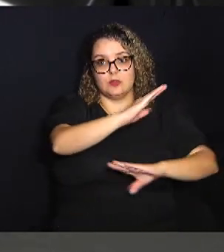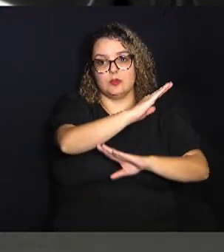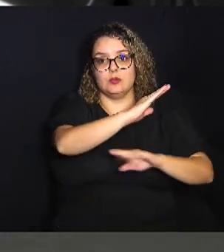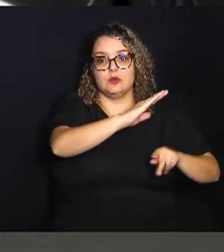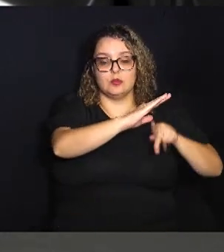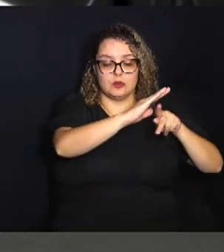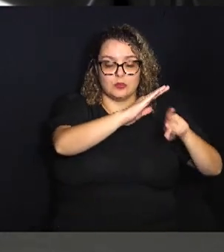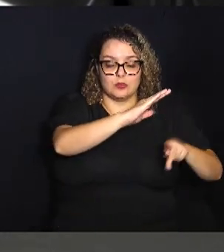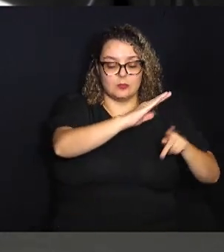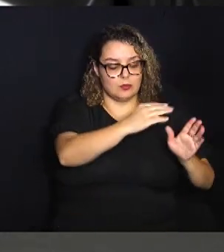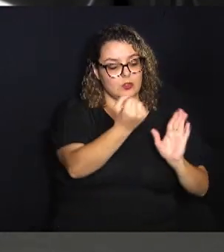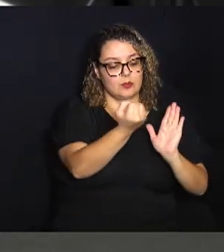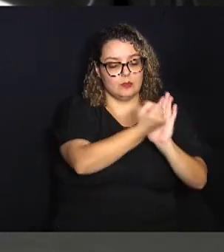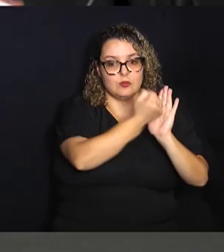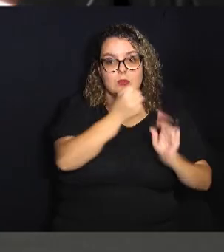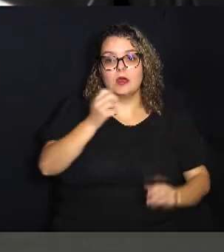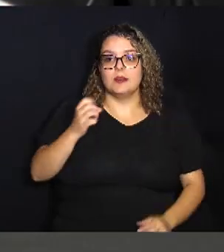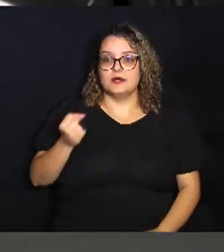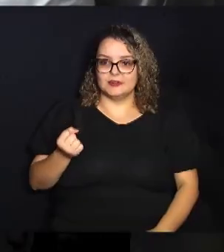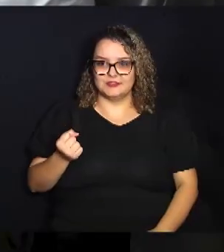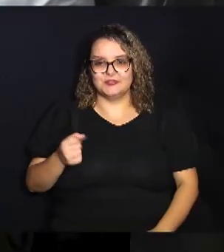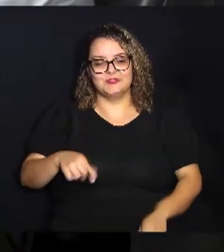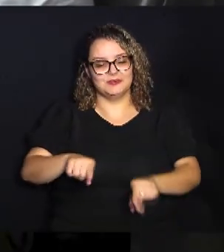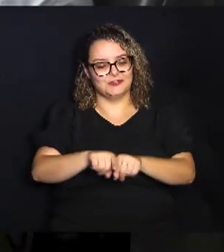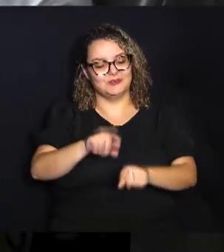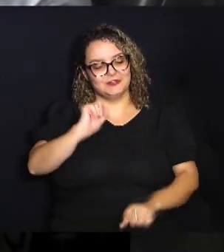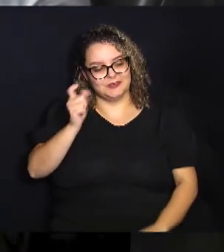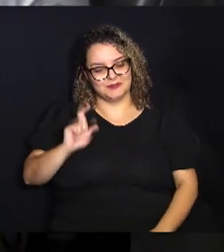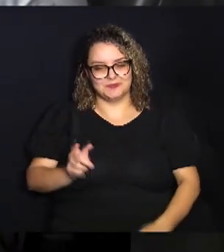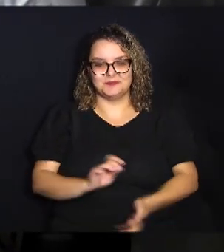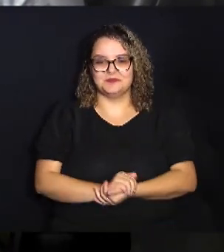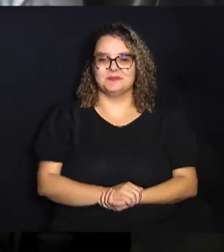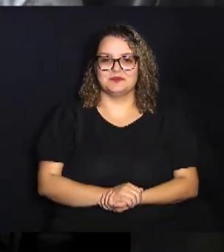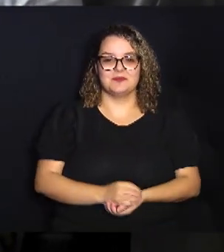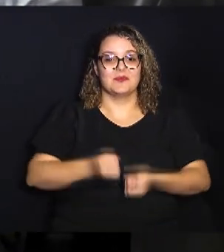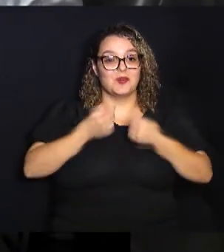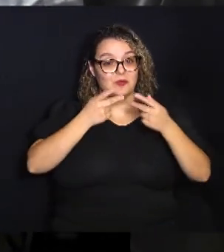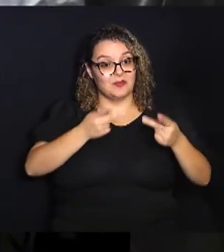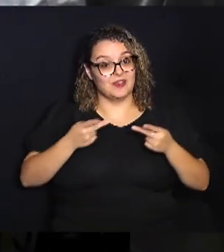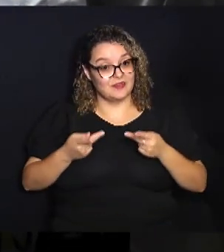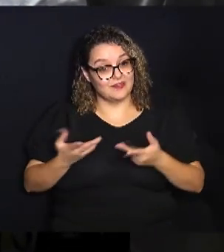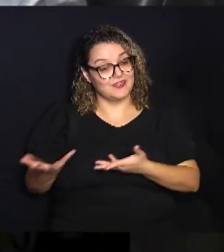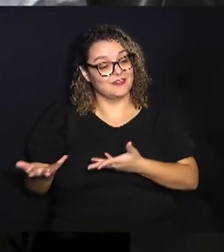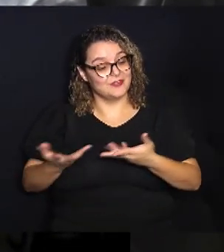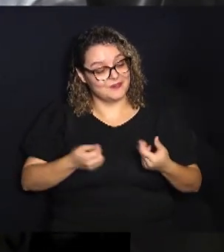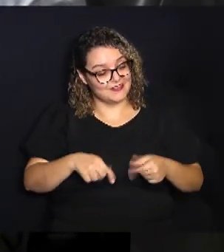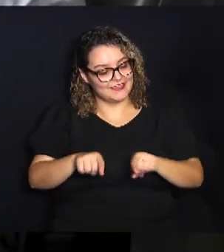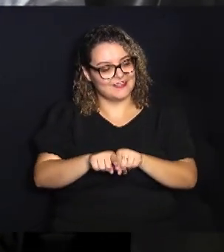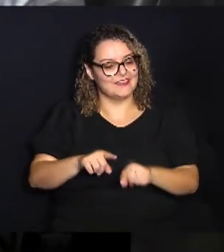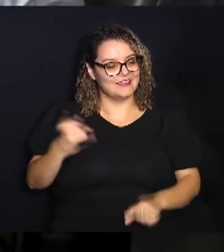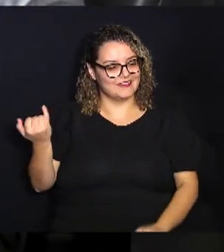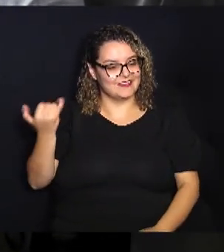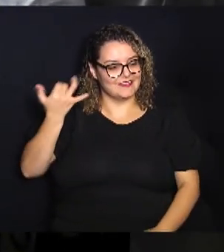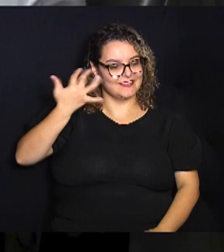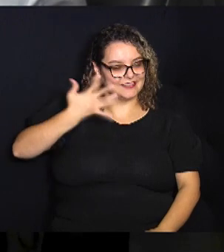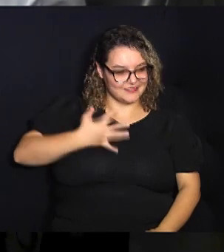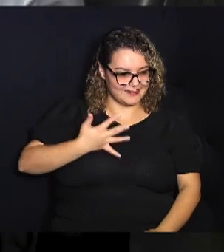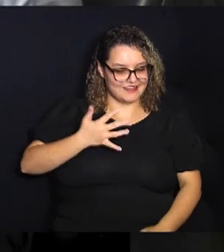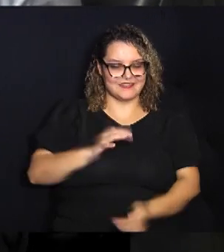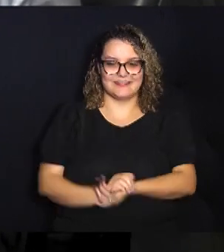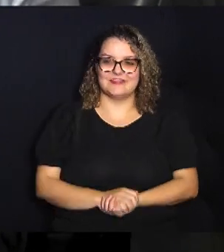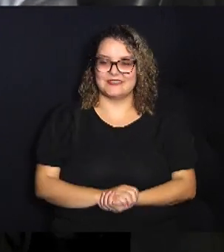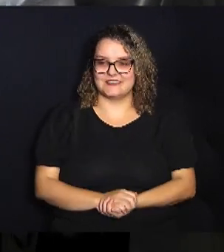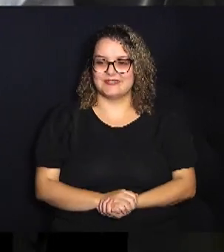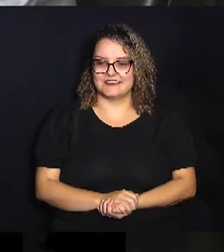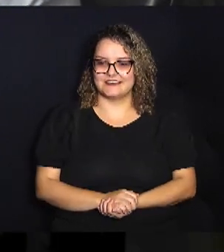Povo em azul e branco. Seja bem-vindo, vereador Edivaldo Cabelo, e eu já o convido também a fazer a sua áudio e